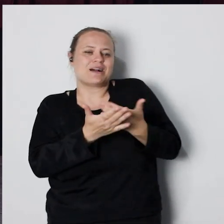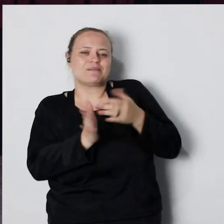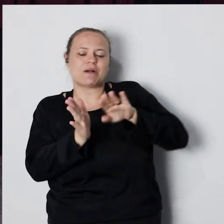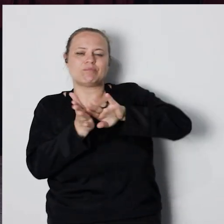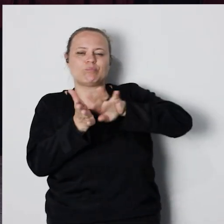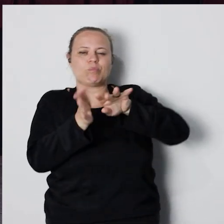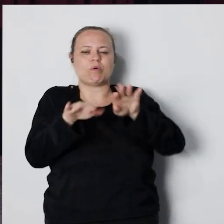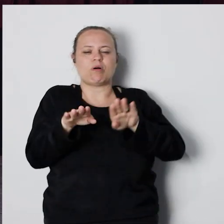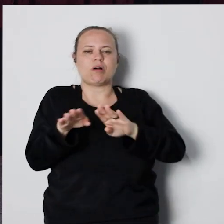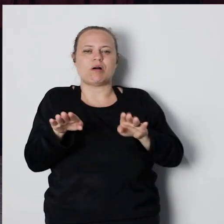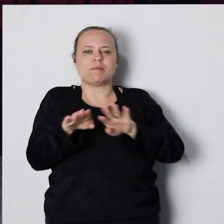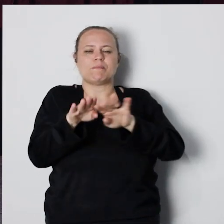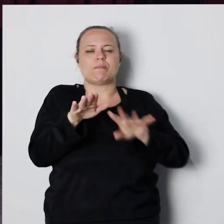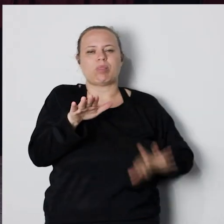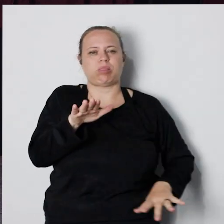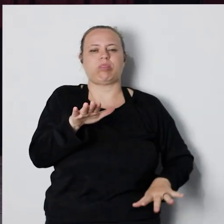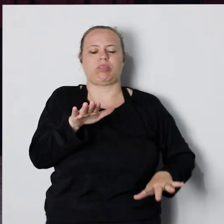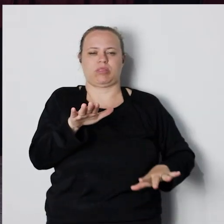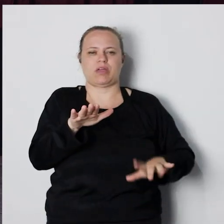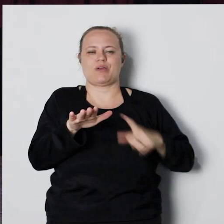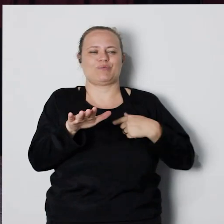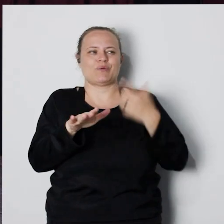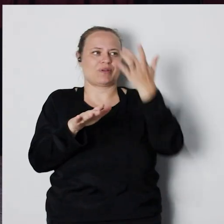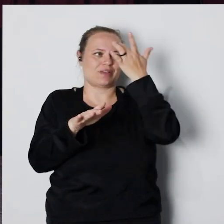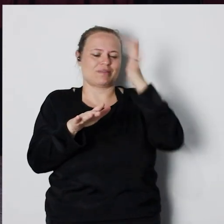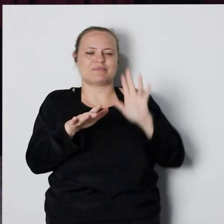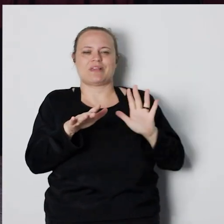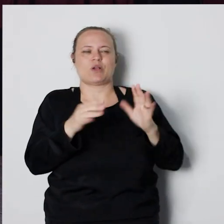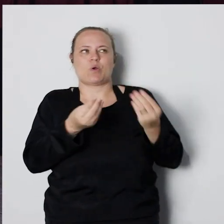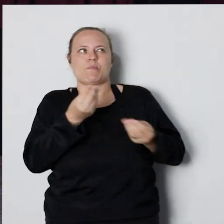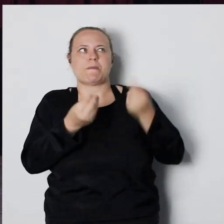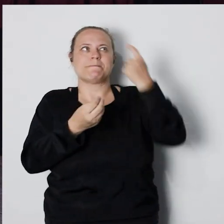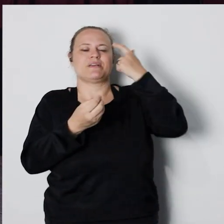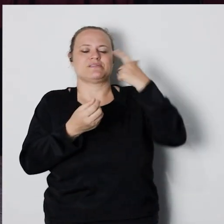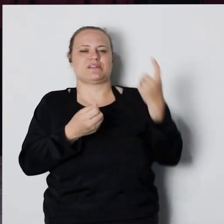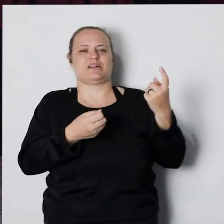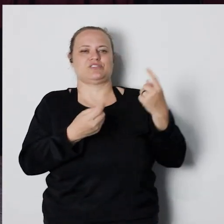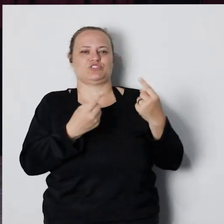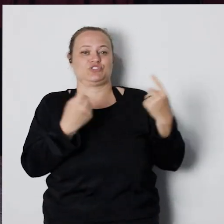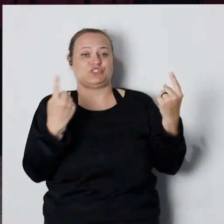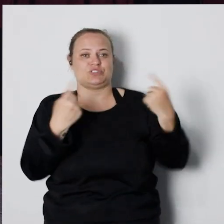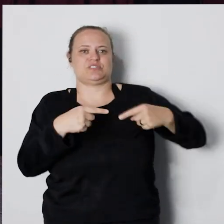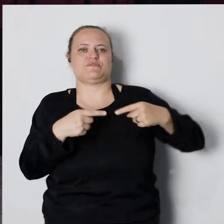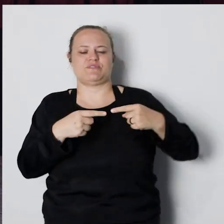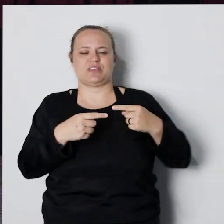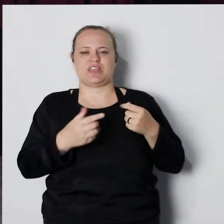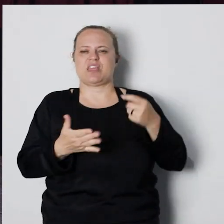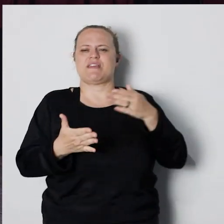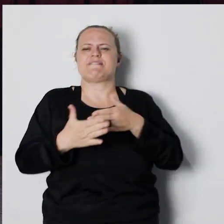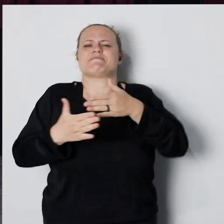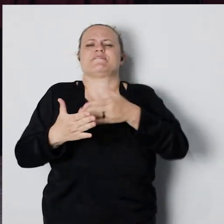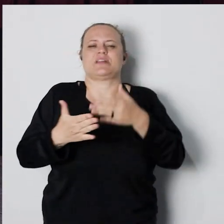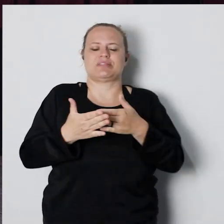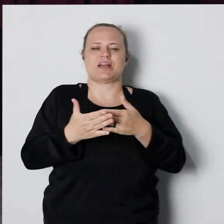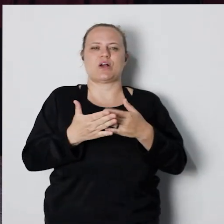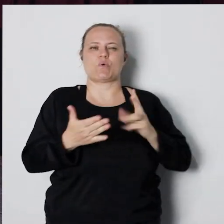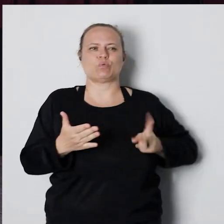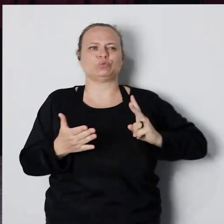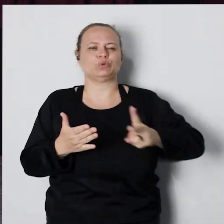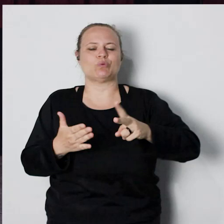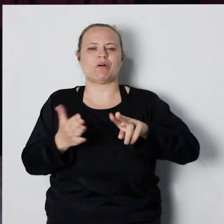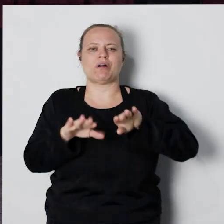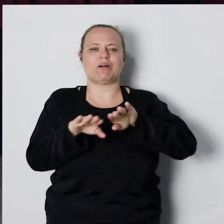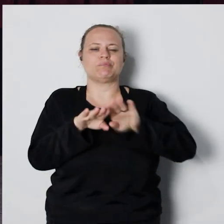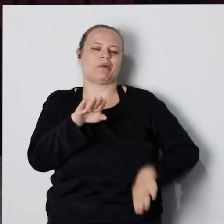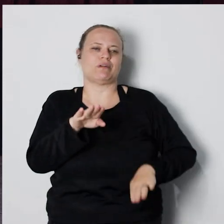que, de um projeto de país muito triste, o desmonte de políticas culturais que foram conquistadas. Então,